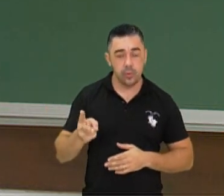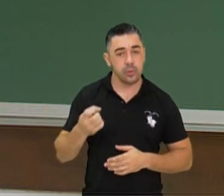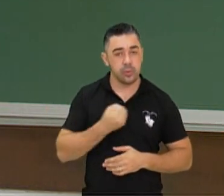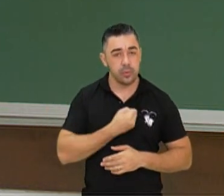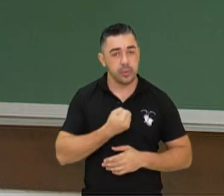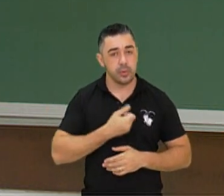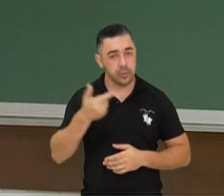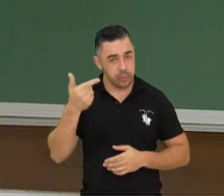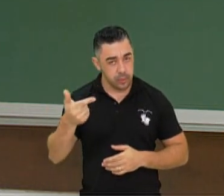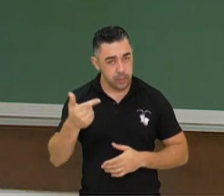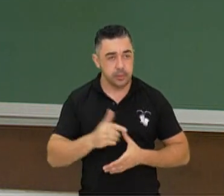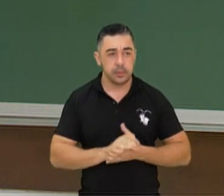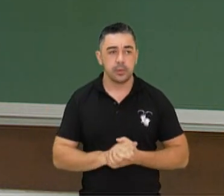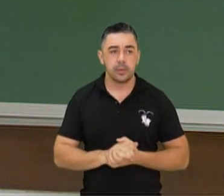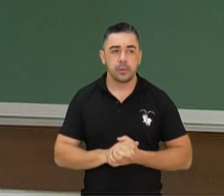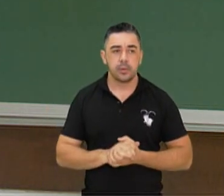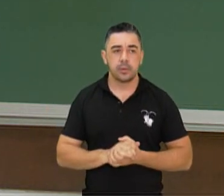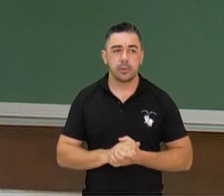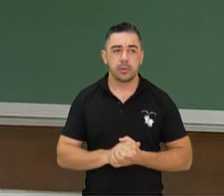uma questão